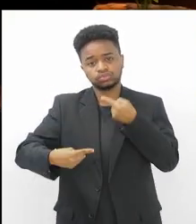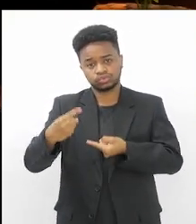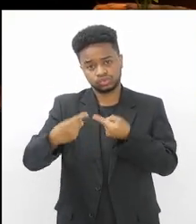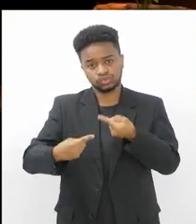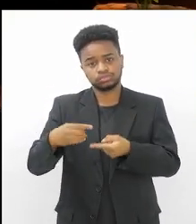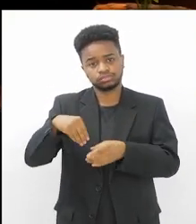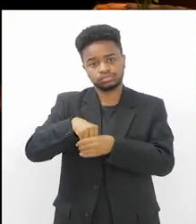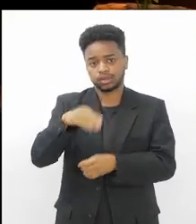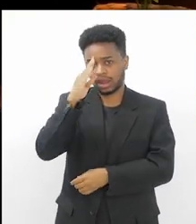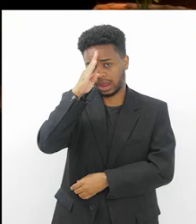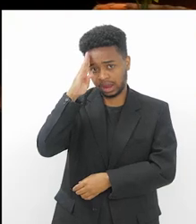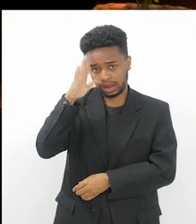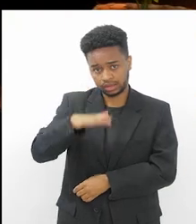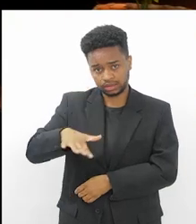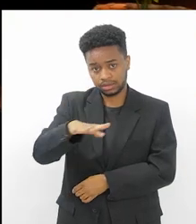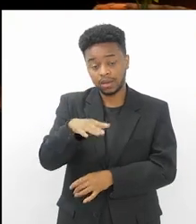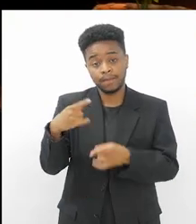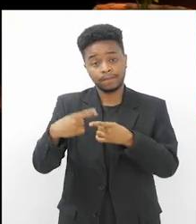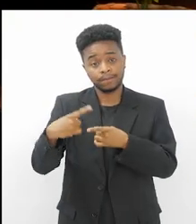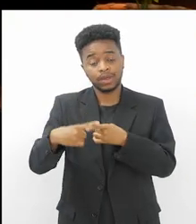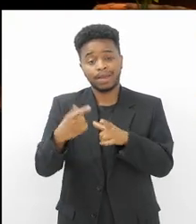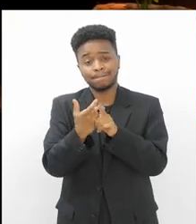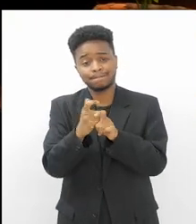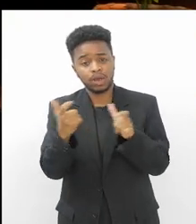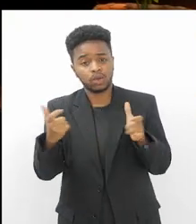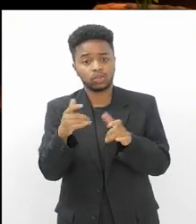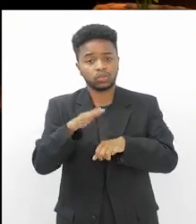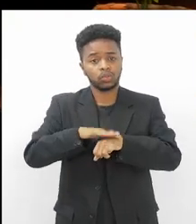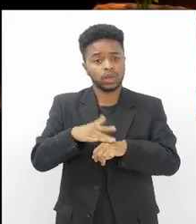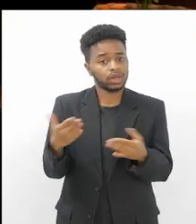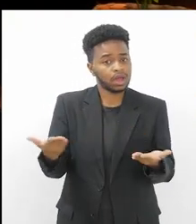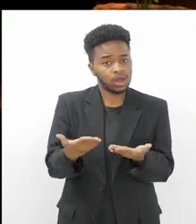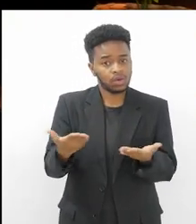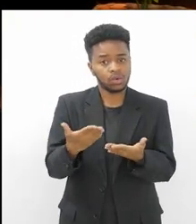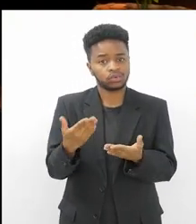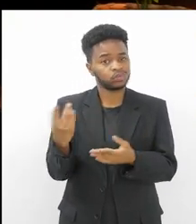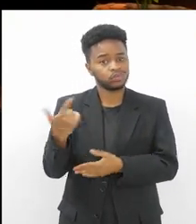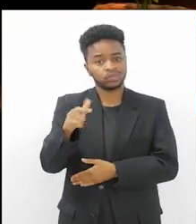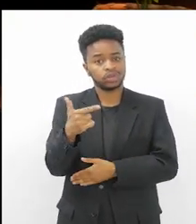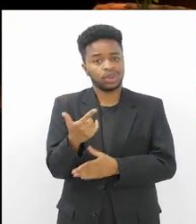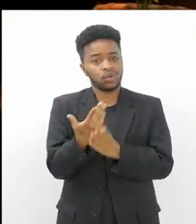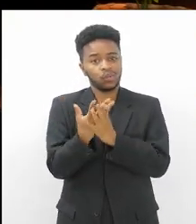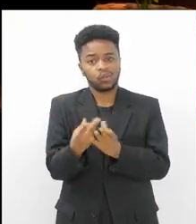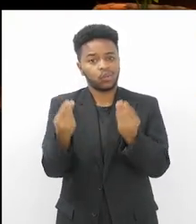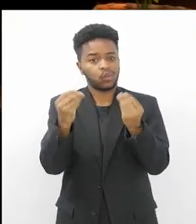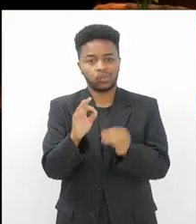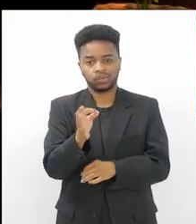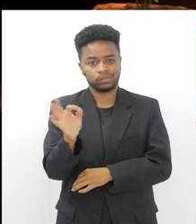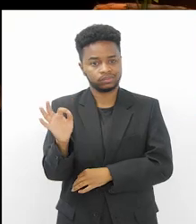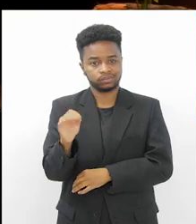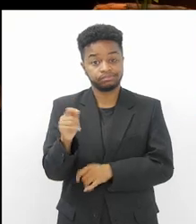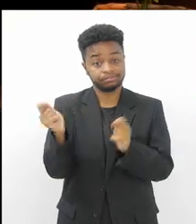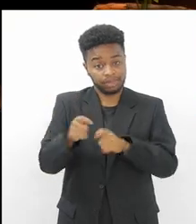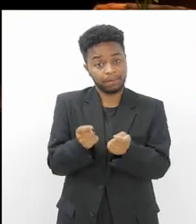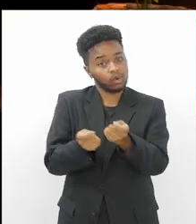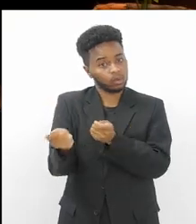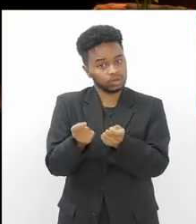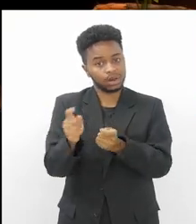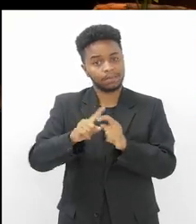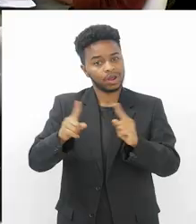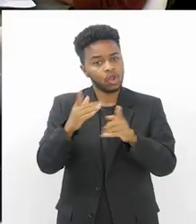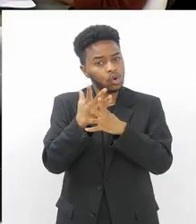que a gente está discutindo hoje na academia. Porque a maioria das doenças hoje não são curáveis, elas